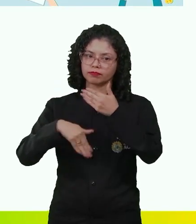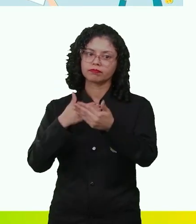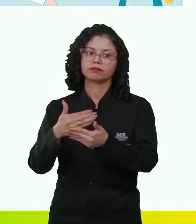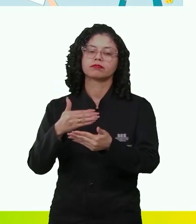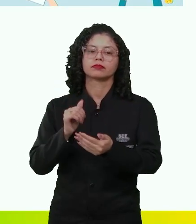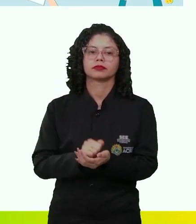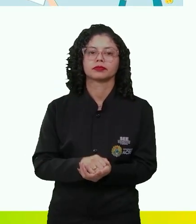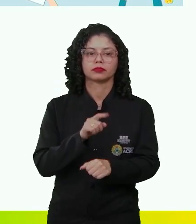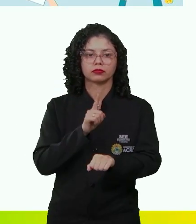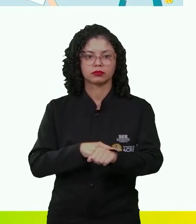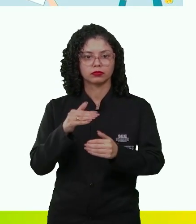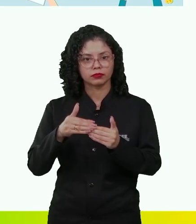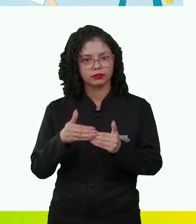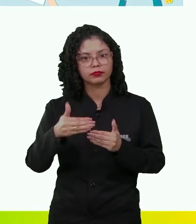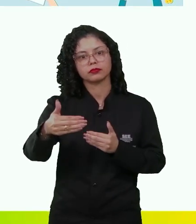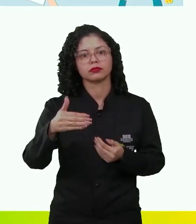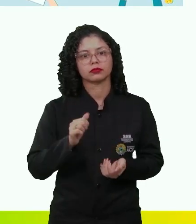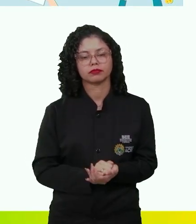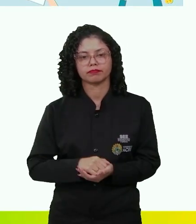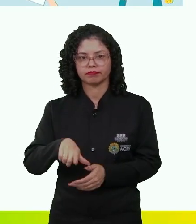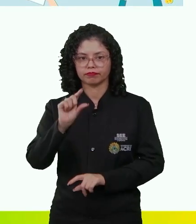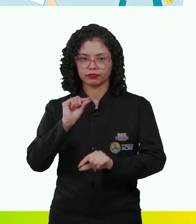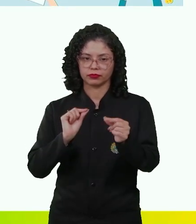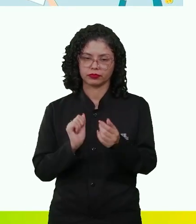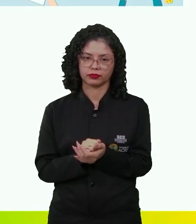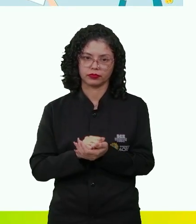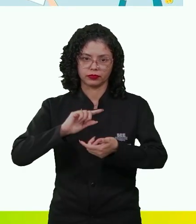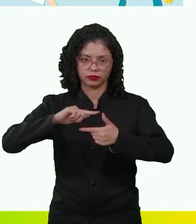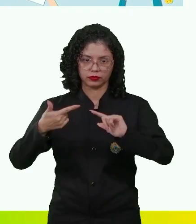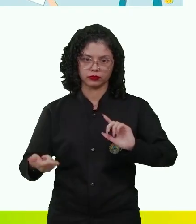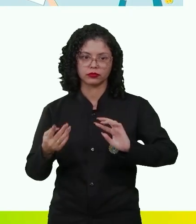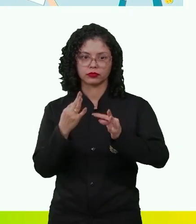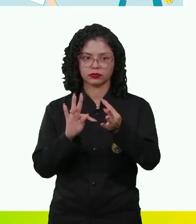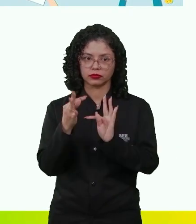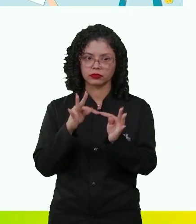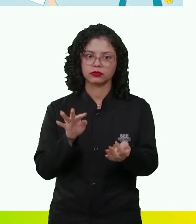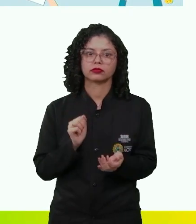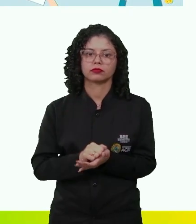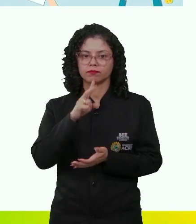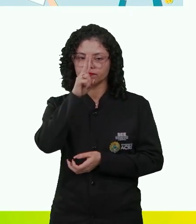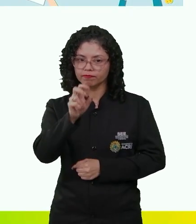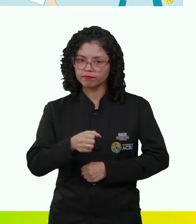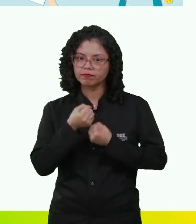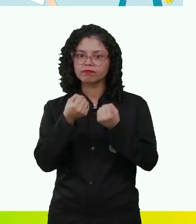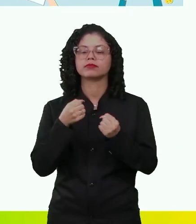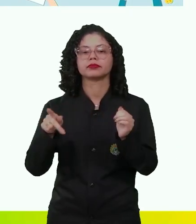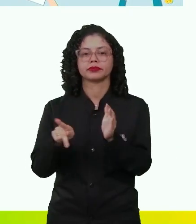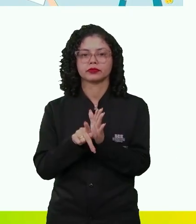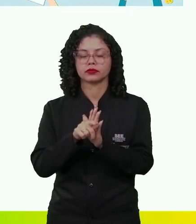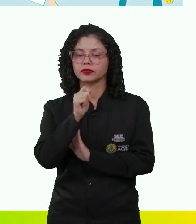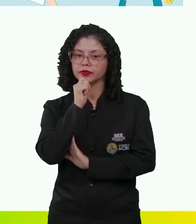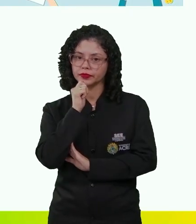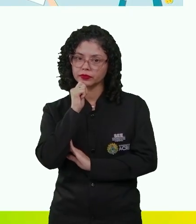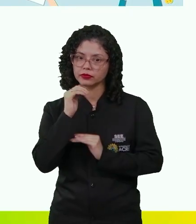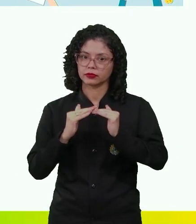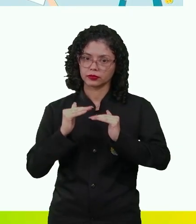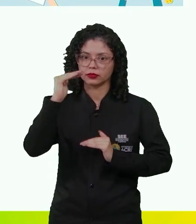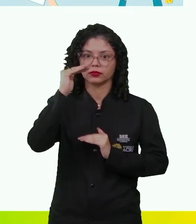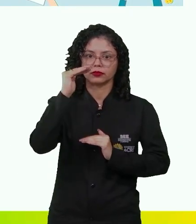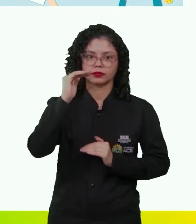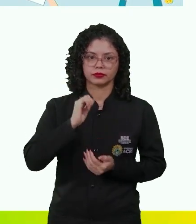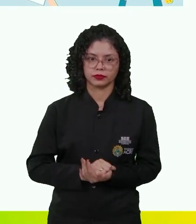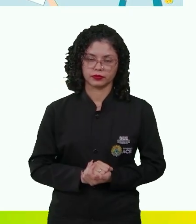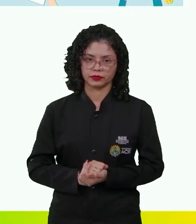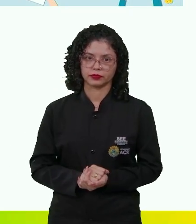de desenvolvimento a longo prazo que priorizem a modernização tecnológica e o fortalecimento das